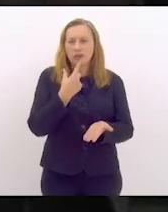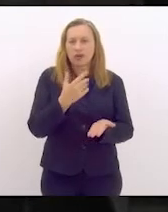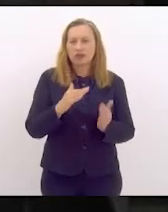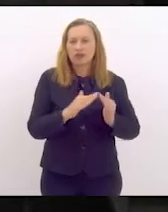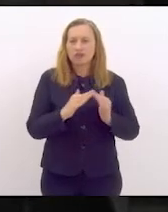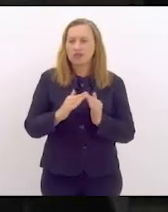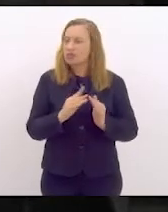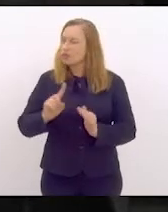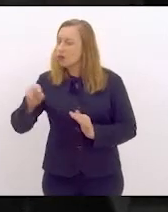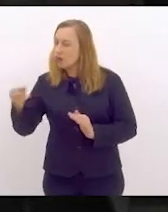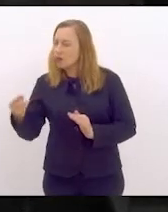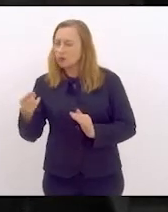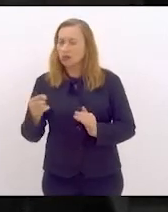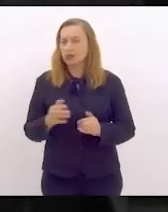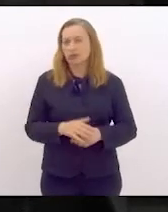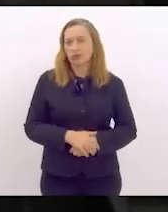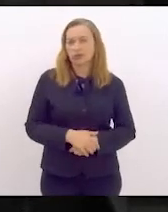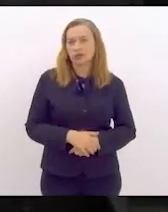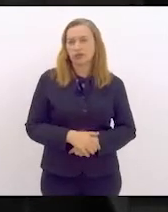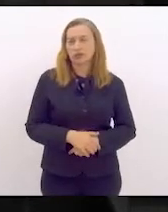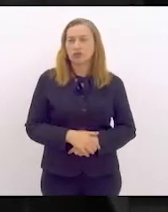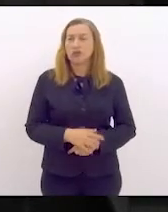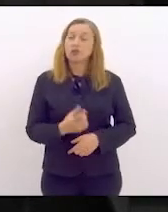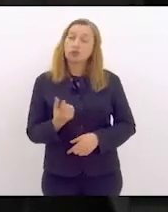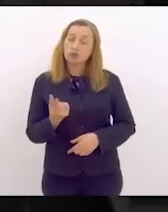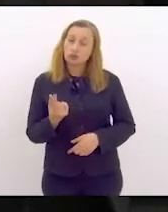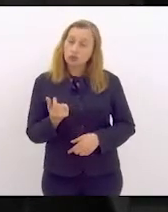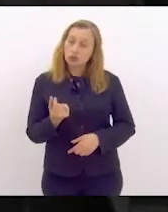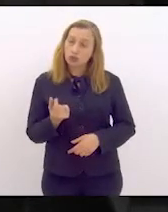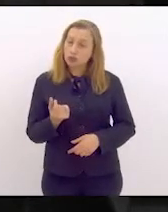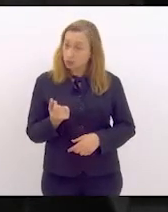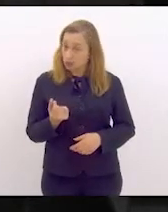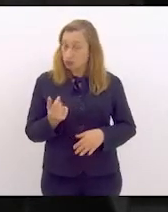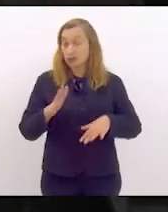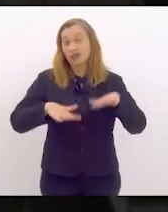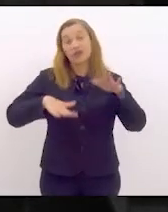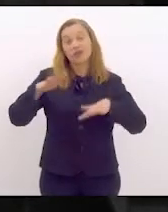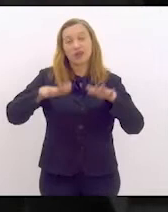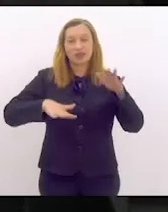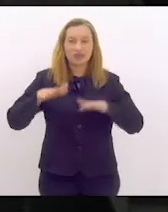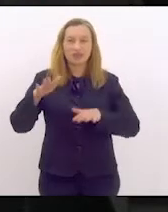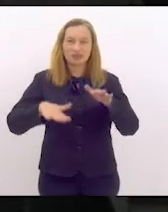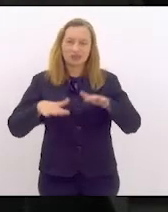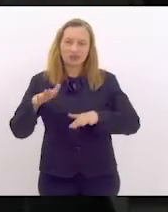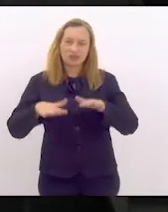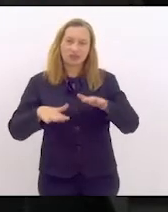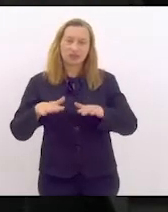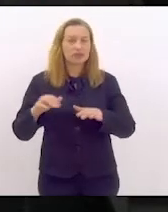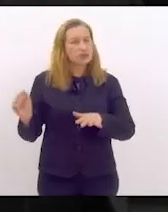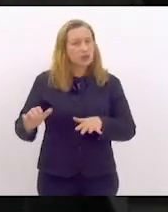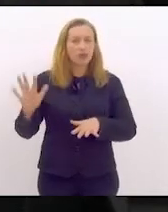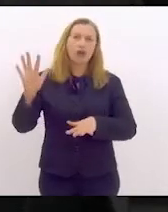E, invariavelmente, os preços dos medicamentos são muito